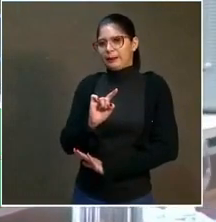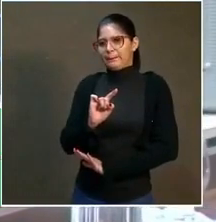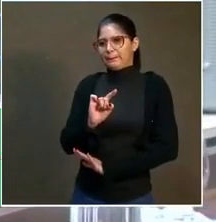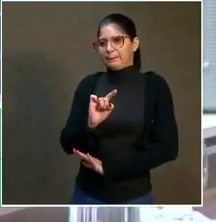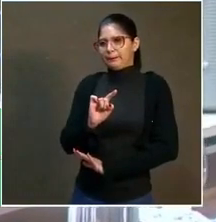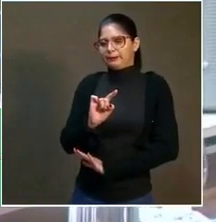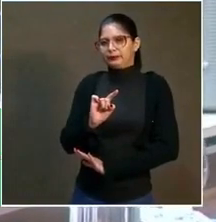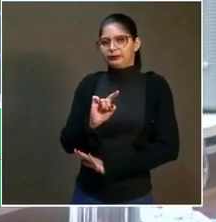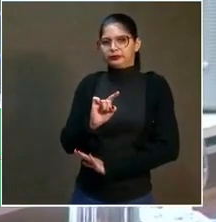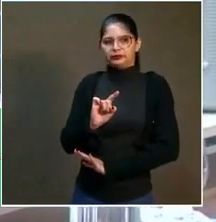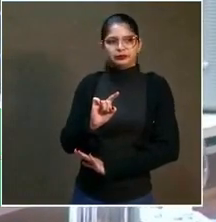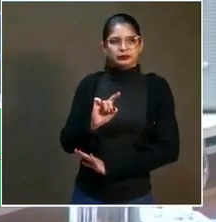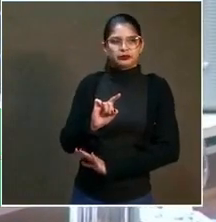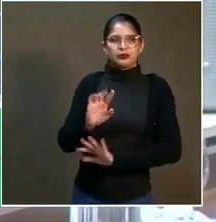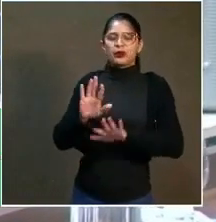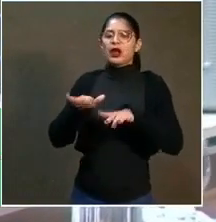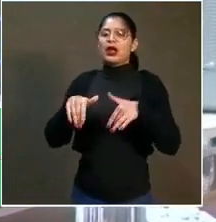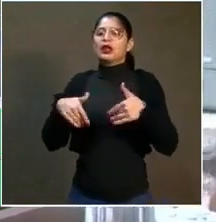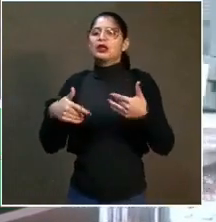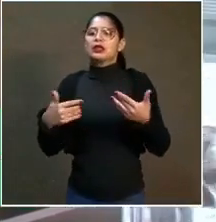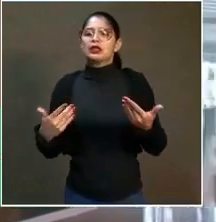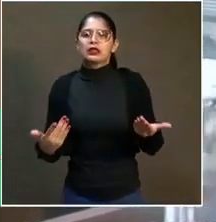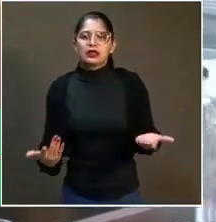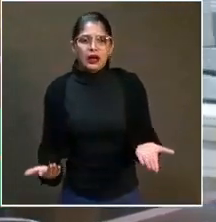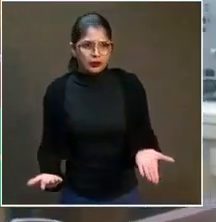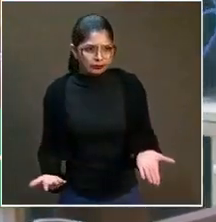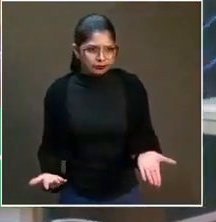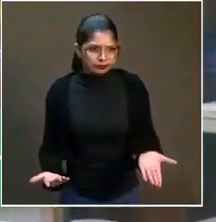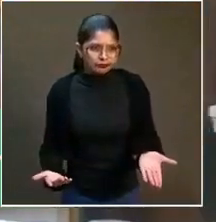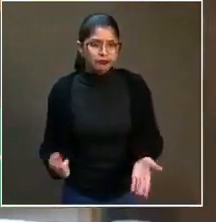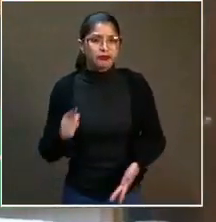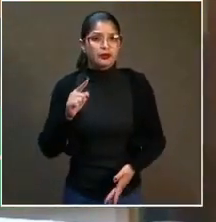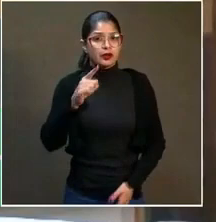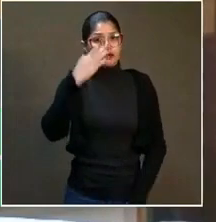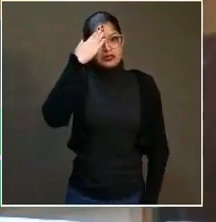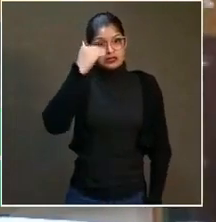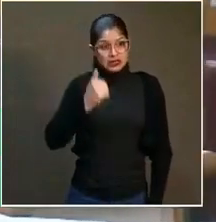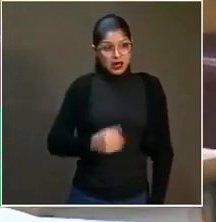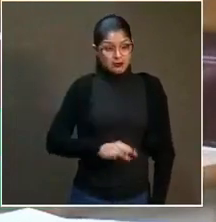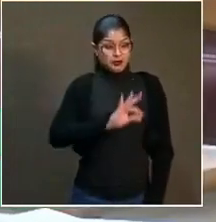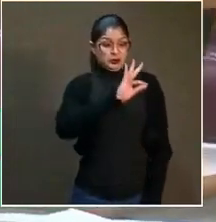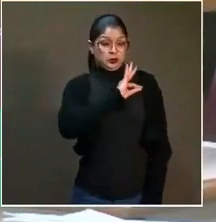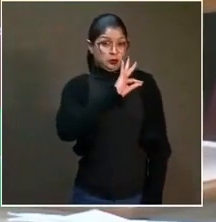O que era para se esperar de um soldado militar?